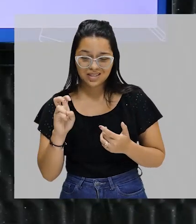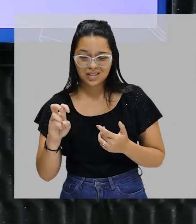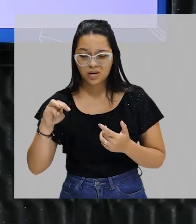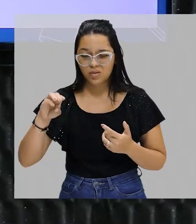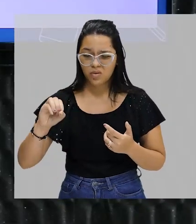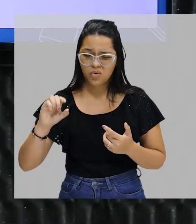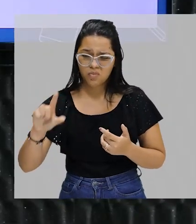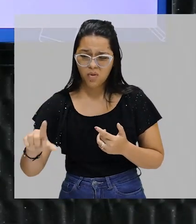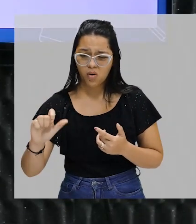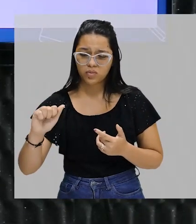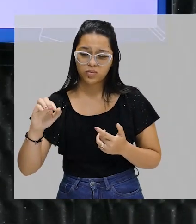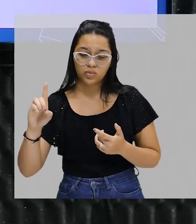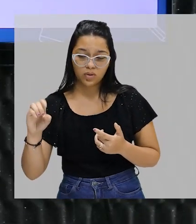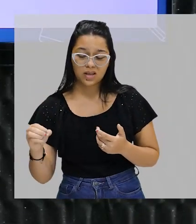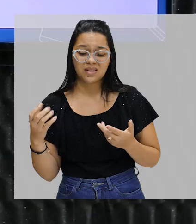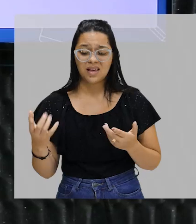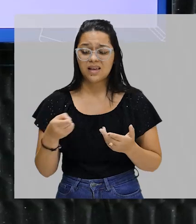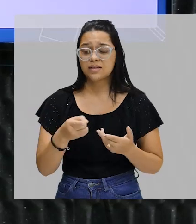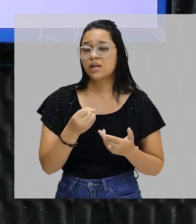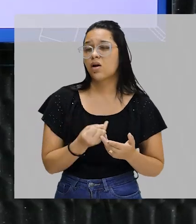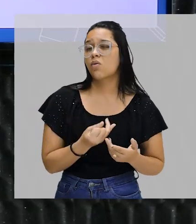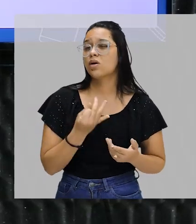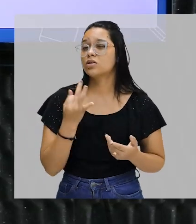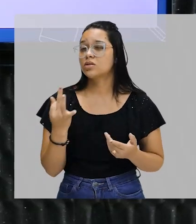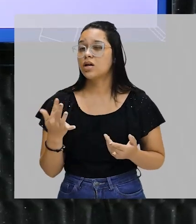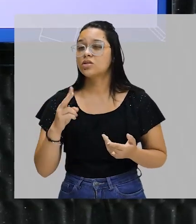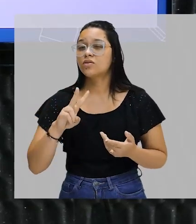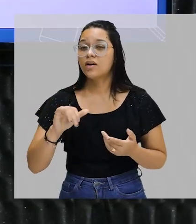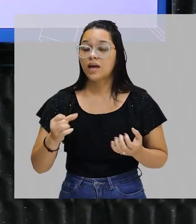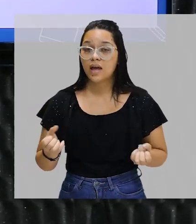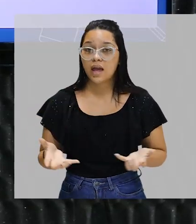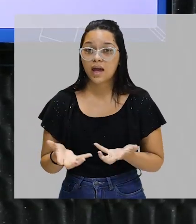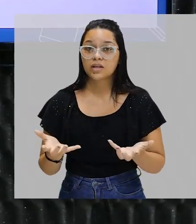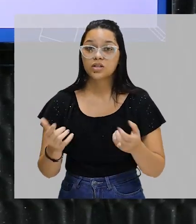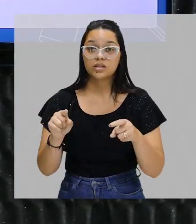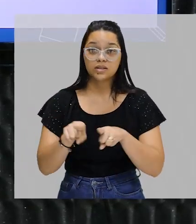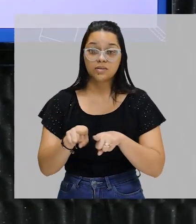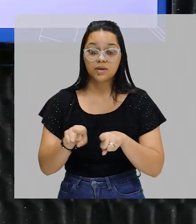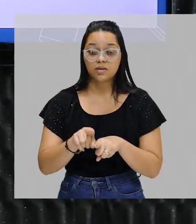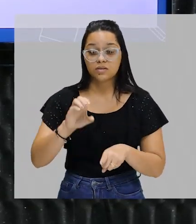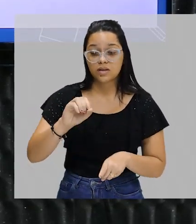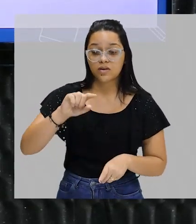0,0075 mol do ácido, essa quantidade vai reagir também com